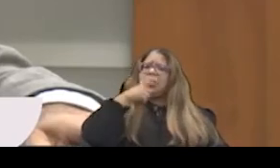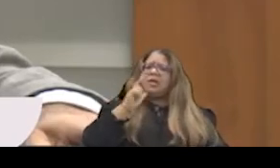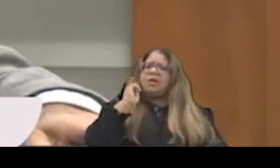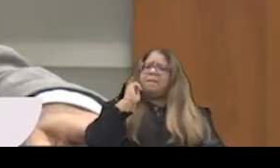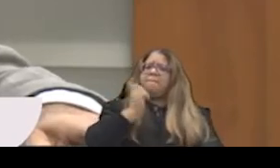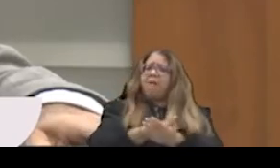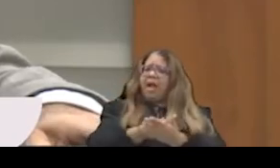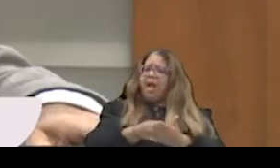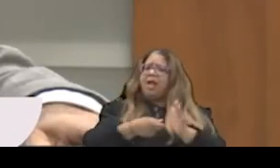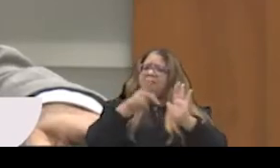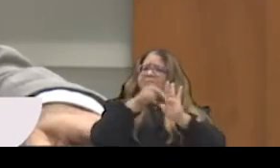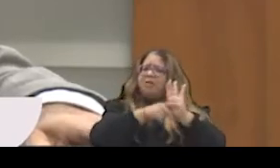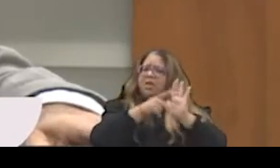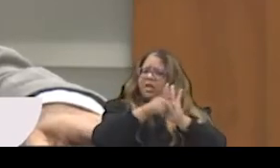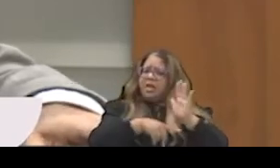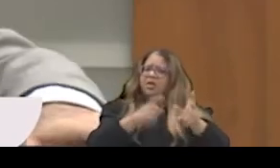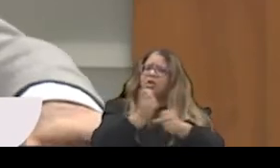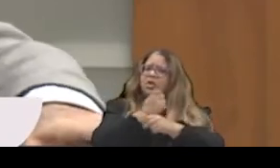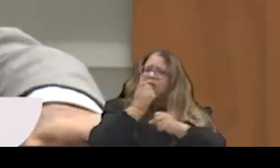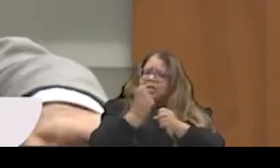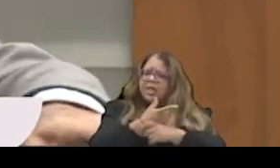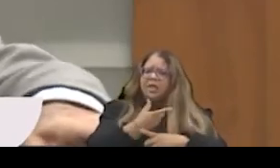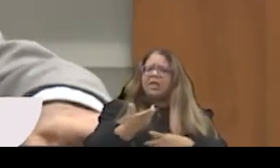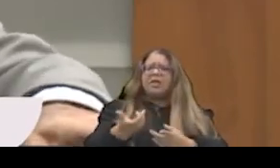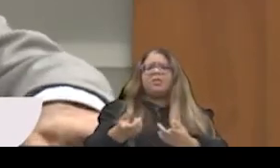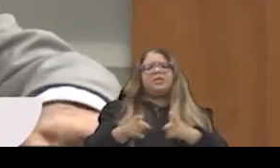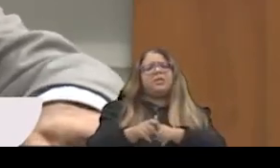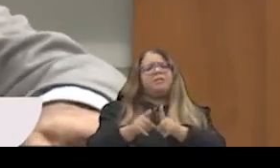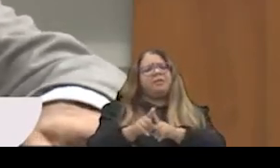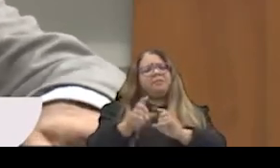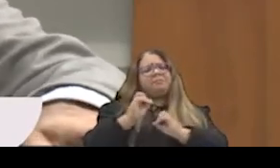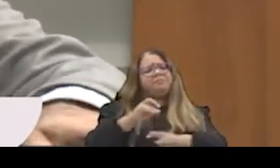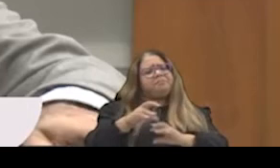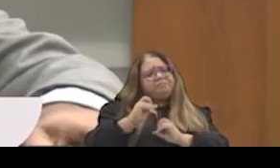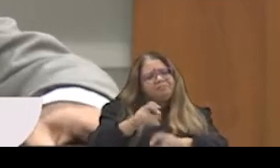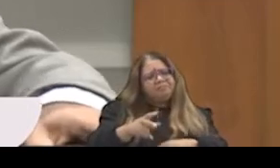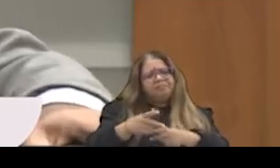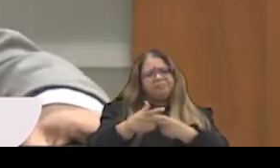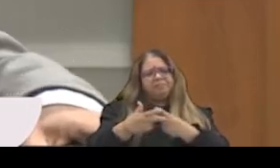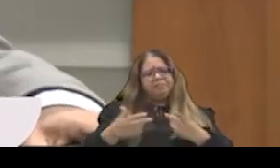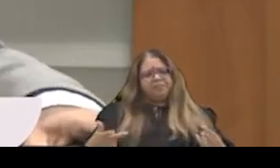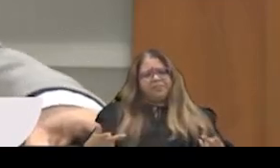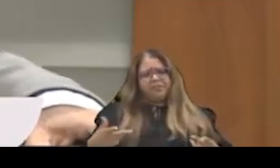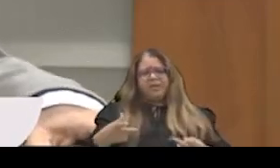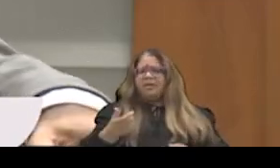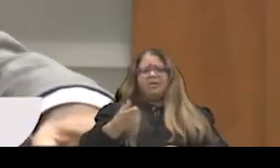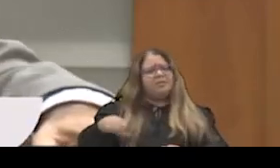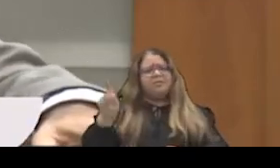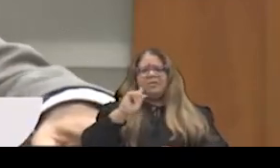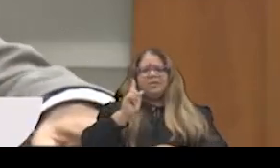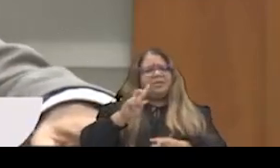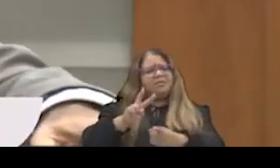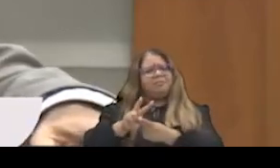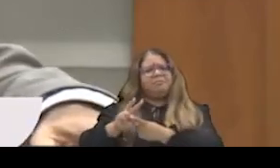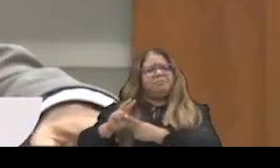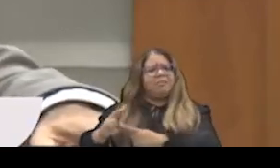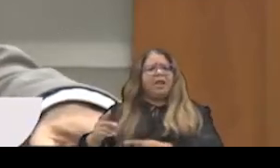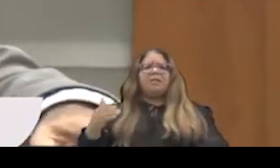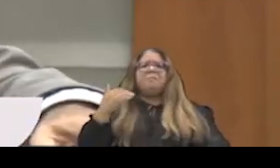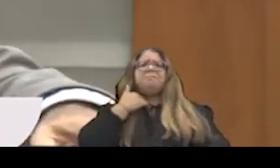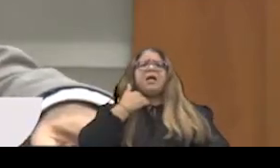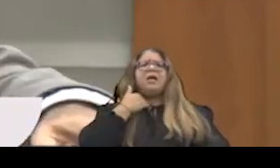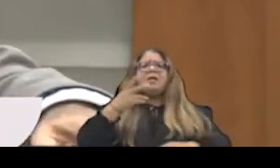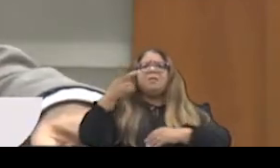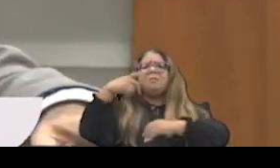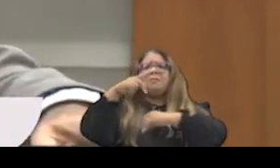tarefa sem a necessidade de contrair um empréstimo junto ao Banco Mundial e